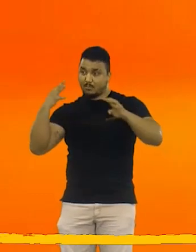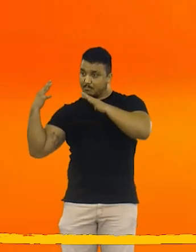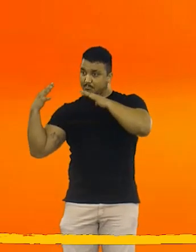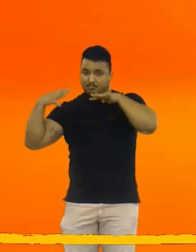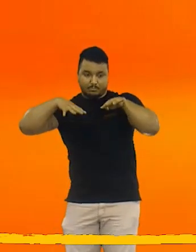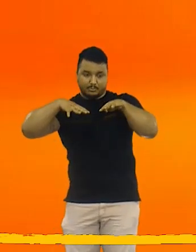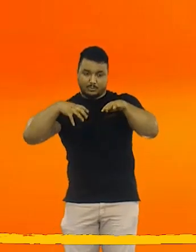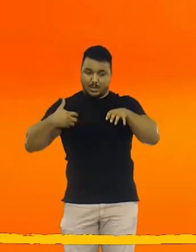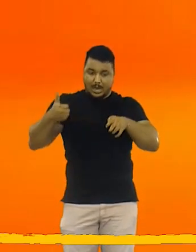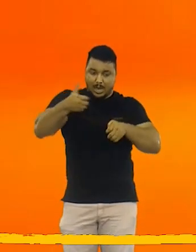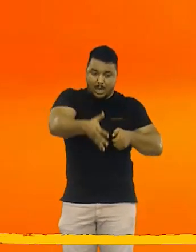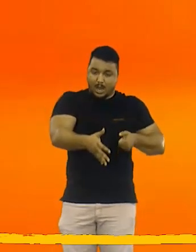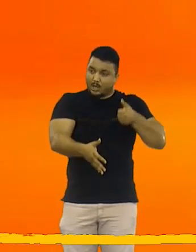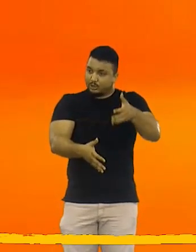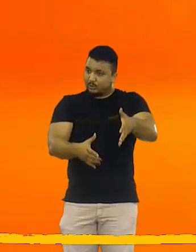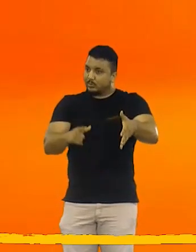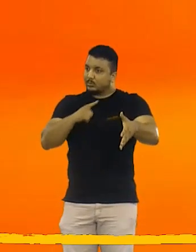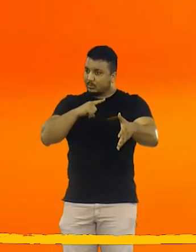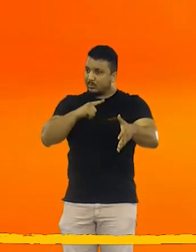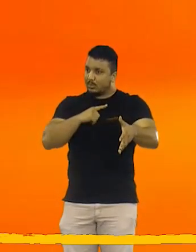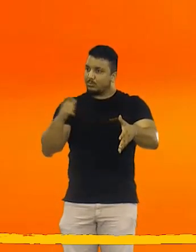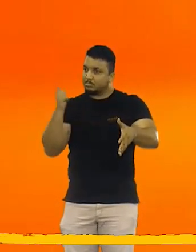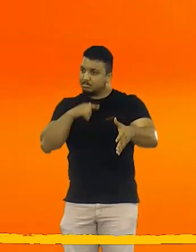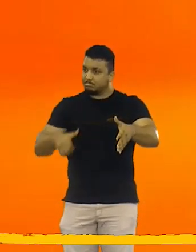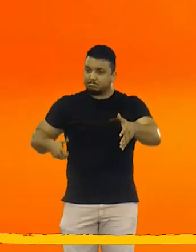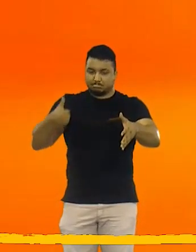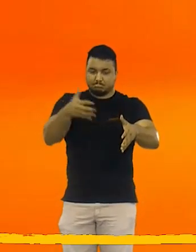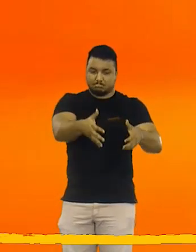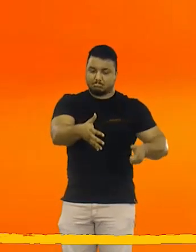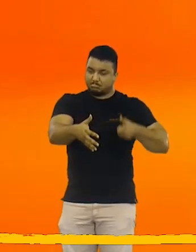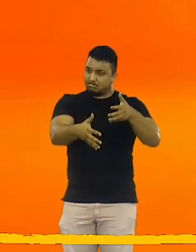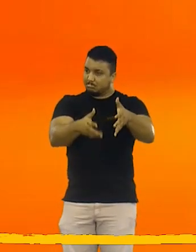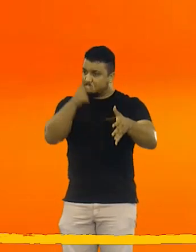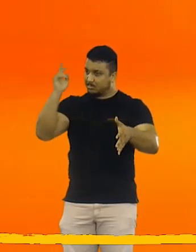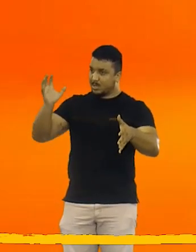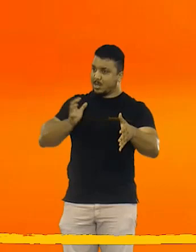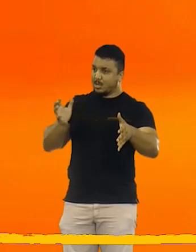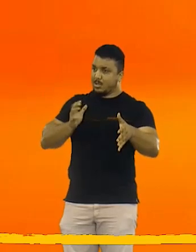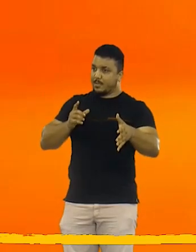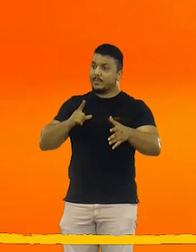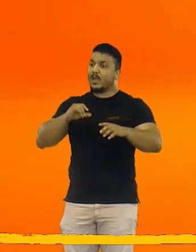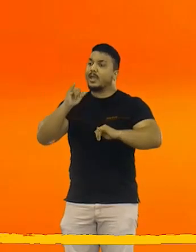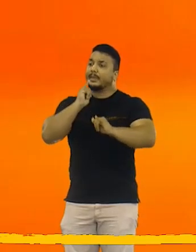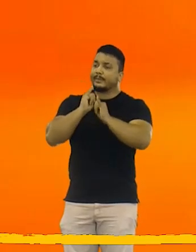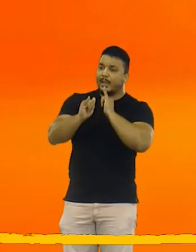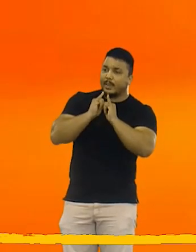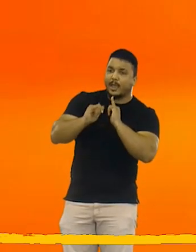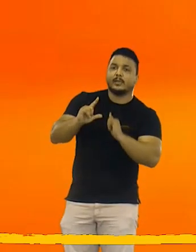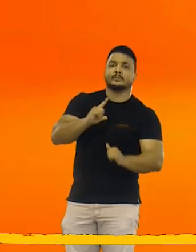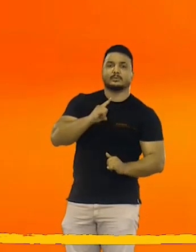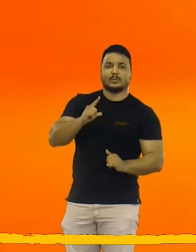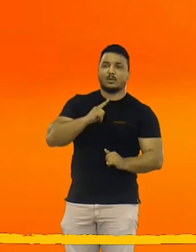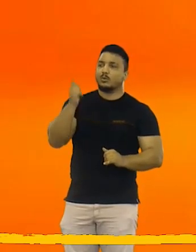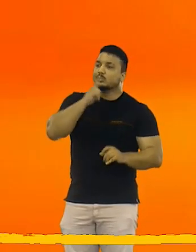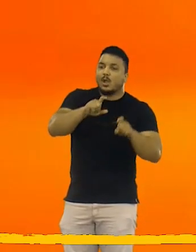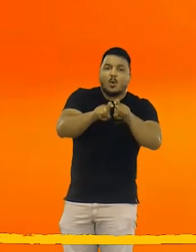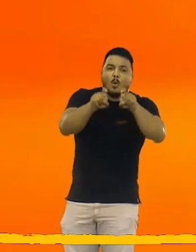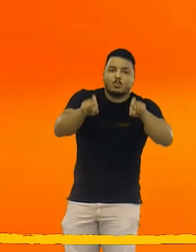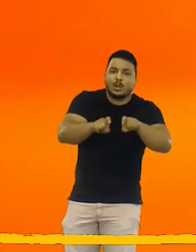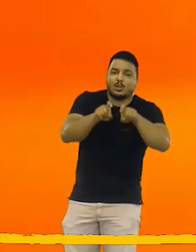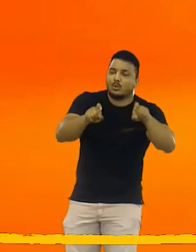Pense comigo. O agronegócio, ele cresce, ele atrai investimentos. Então chega internet, chega